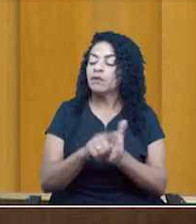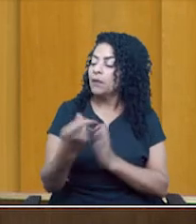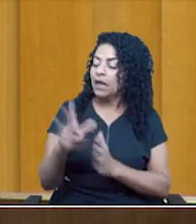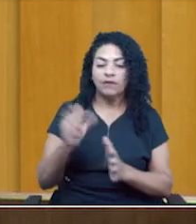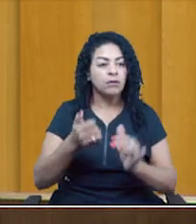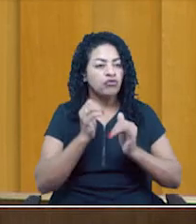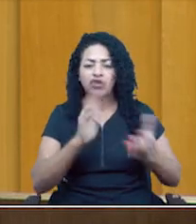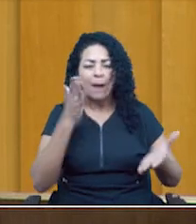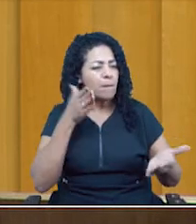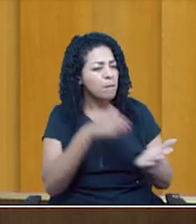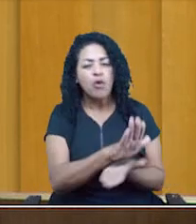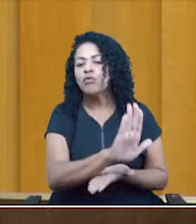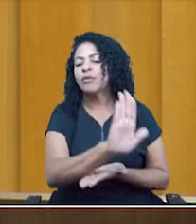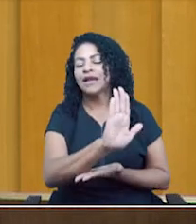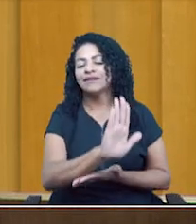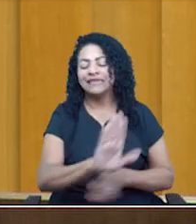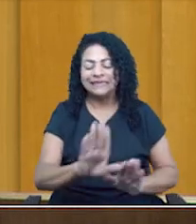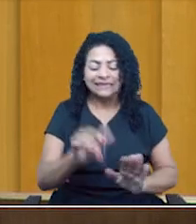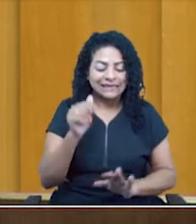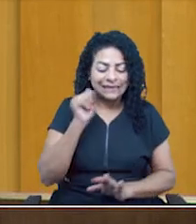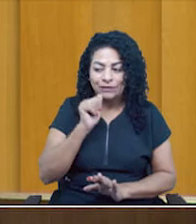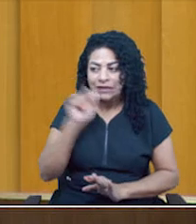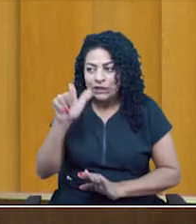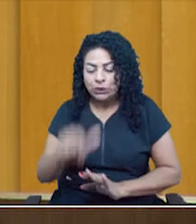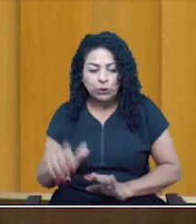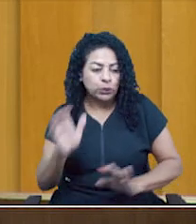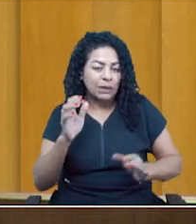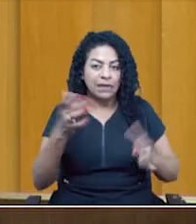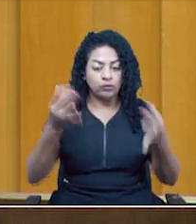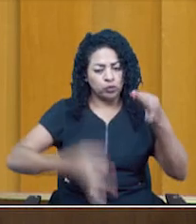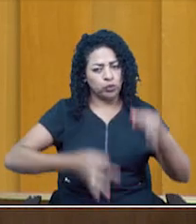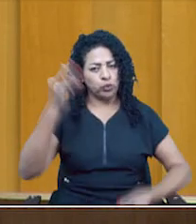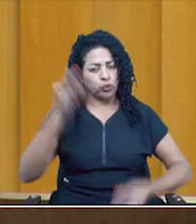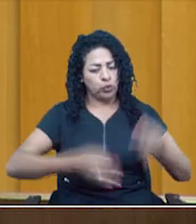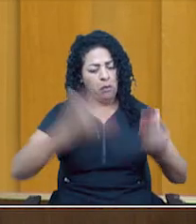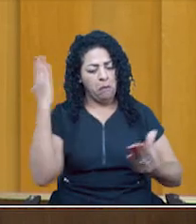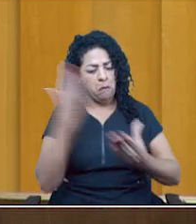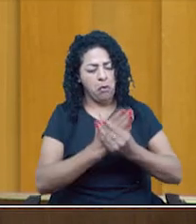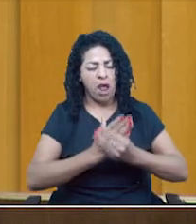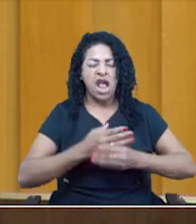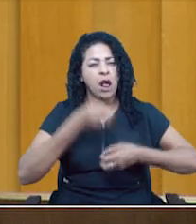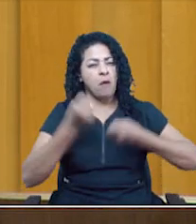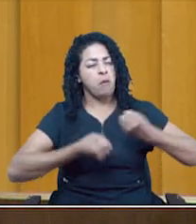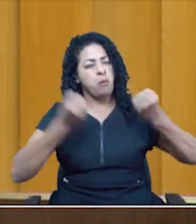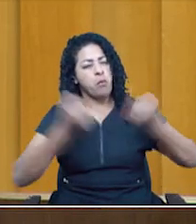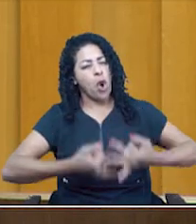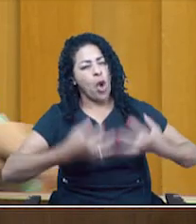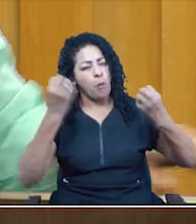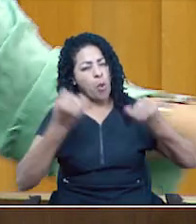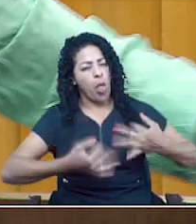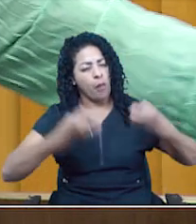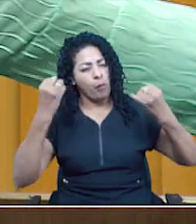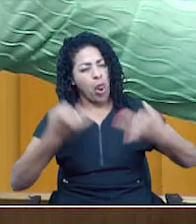deu uma sentença muito boa, muito bonita, falou, tudo registrado, encerrou.